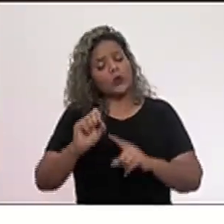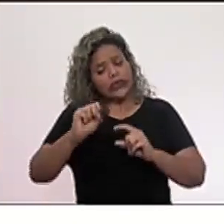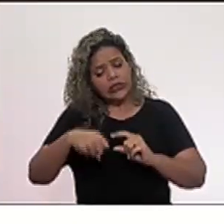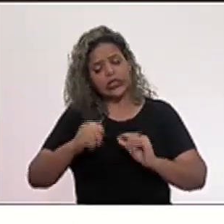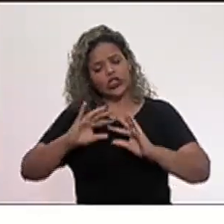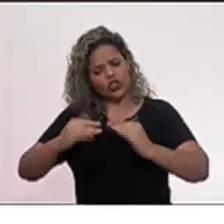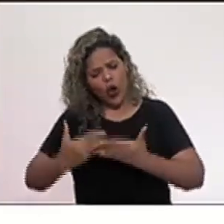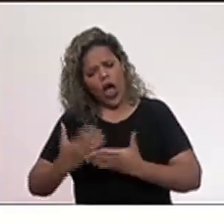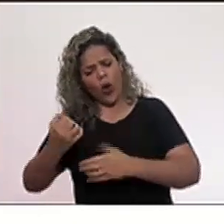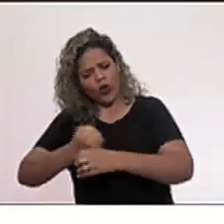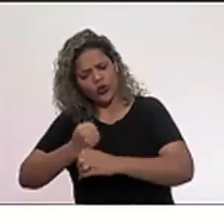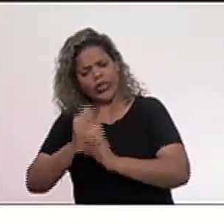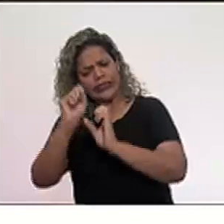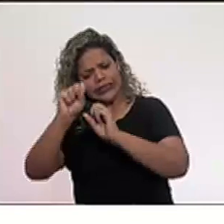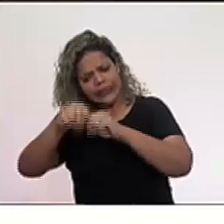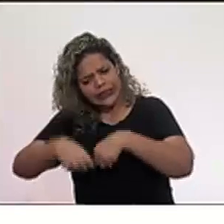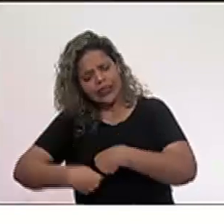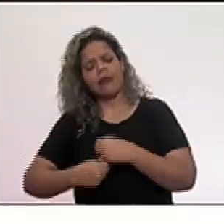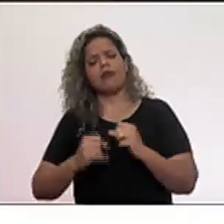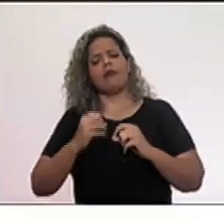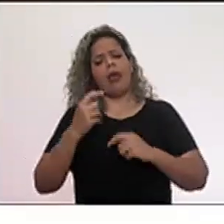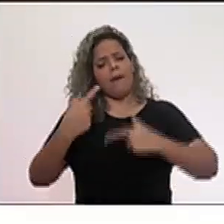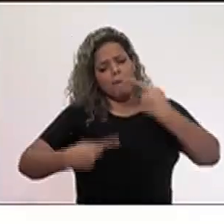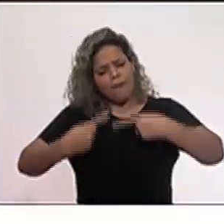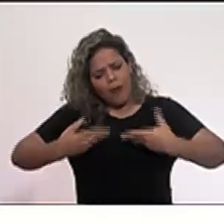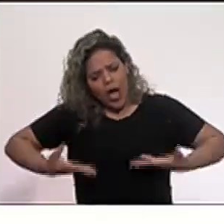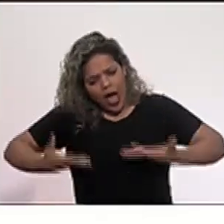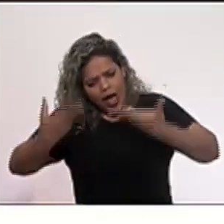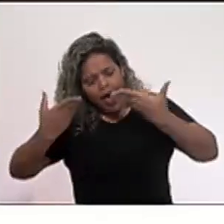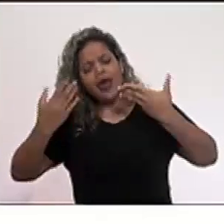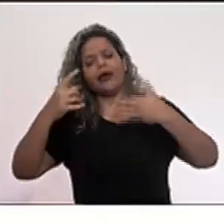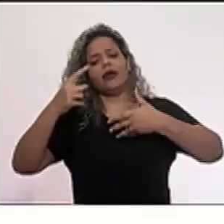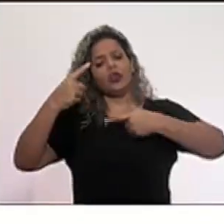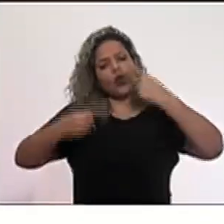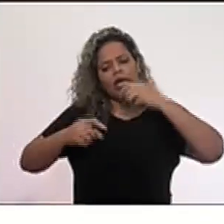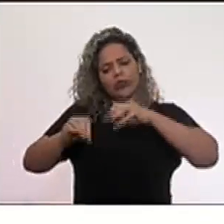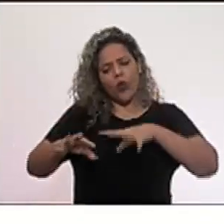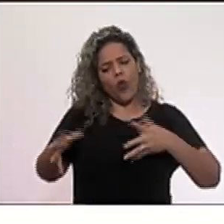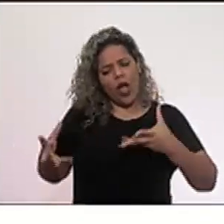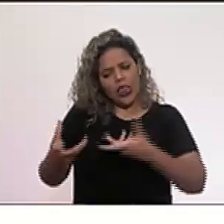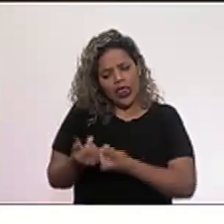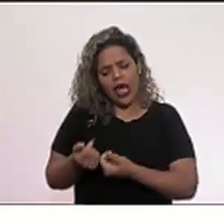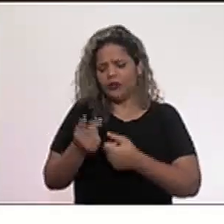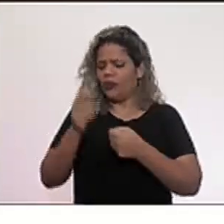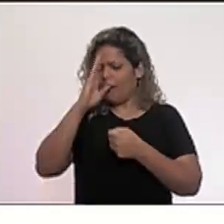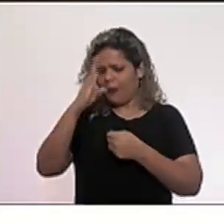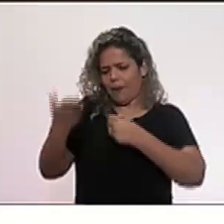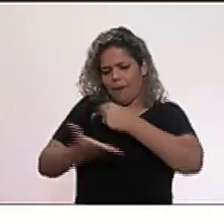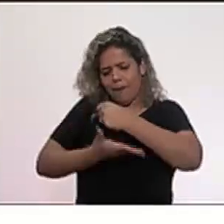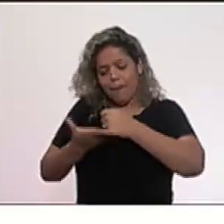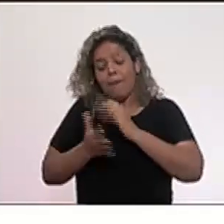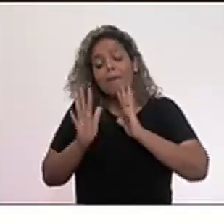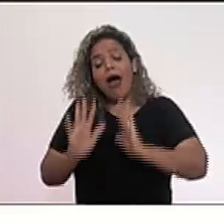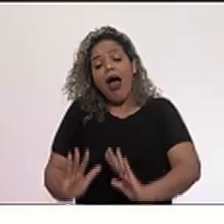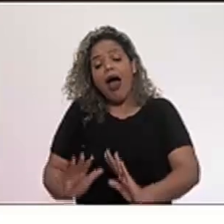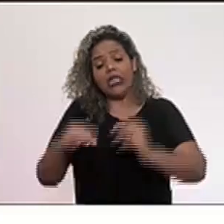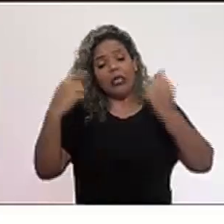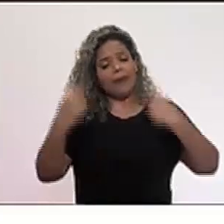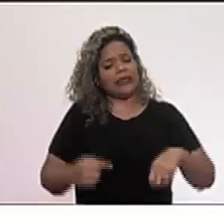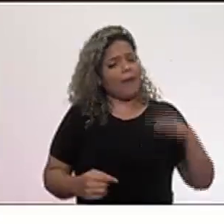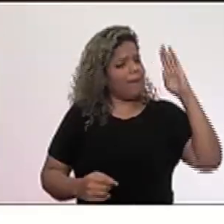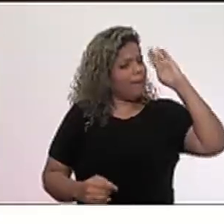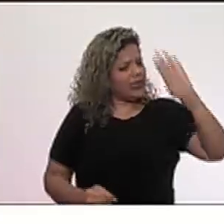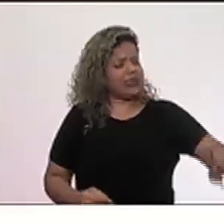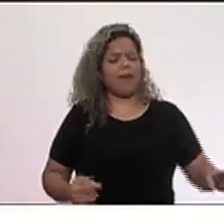sim, vamos incentivar uma política de educação de qualidade, sobretudo no ensino básico, mas principalmente vamos